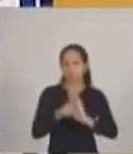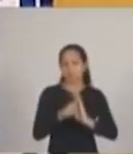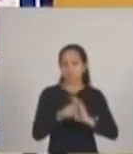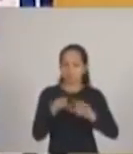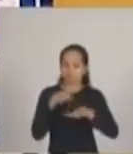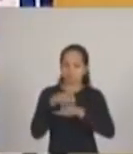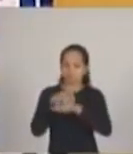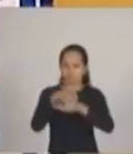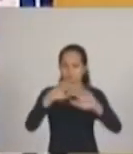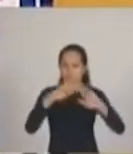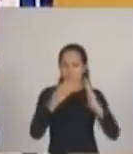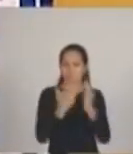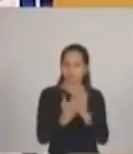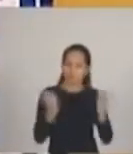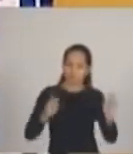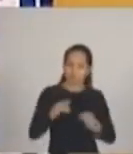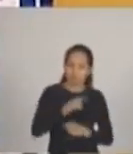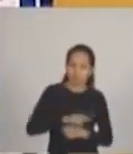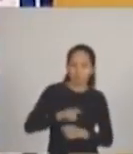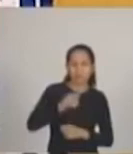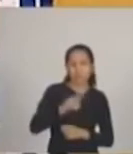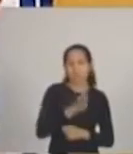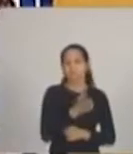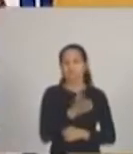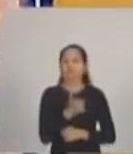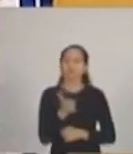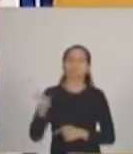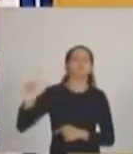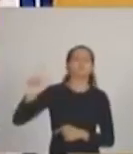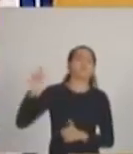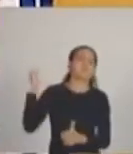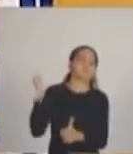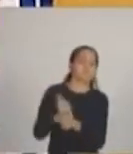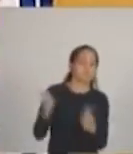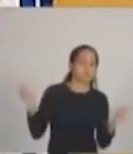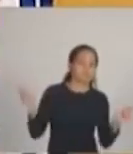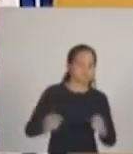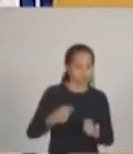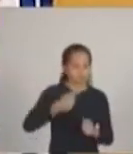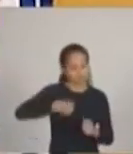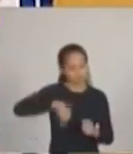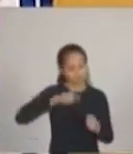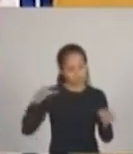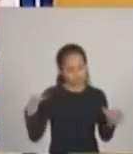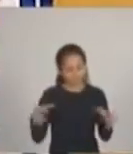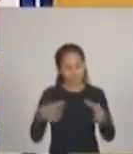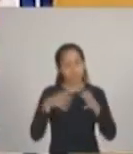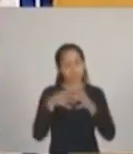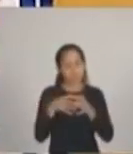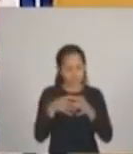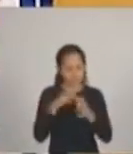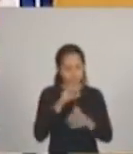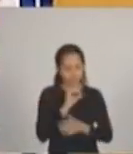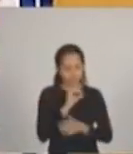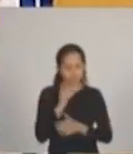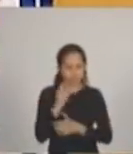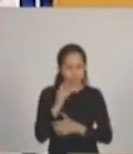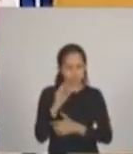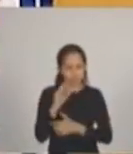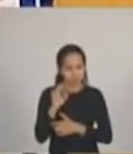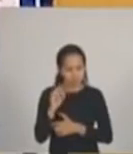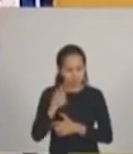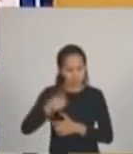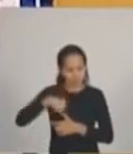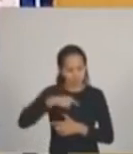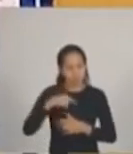tipo de trabalho. Então fica registrado aqui um trabalho da nossa comissão do cooperativismo desta casa, um